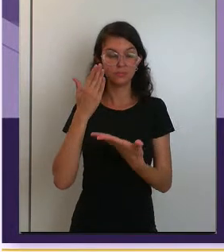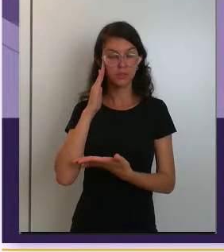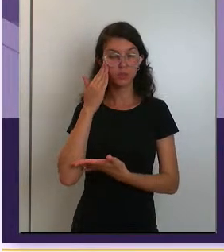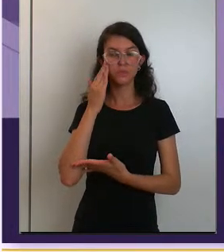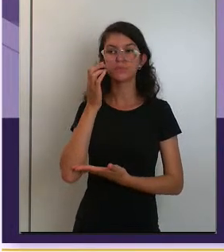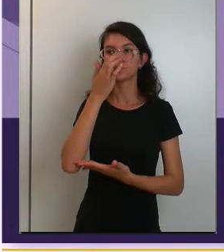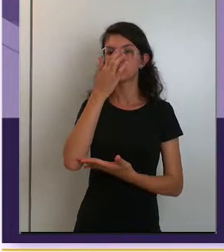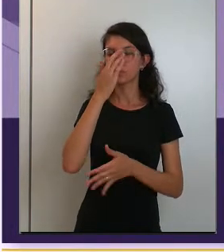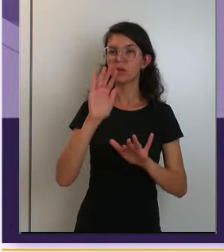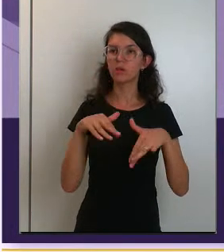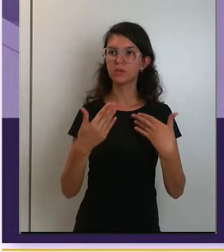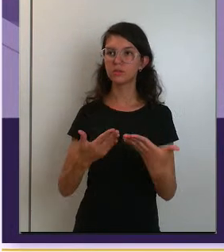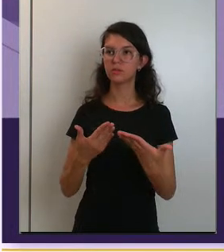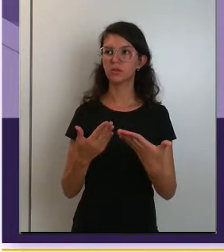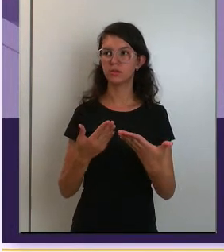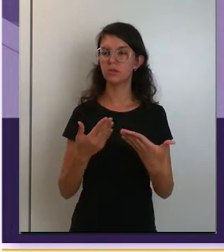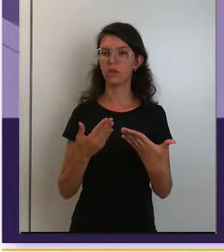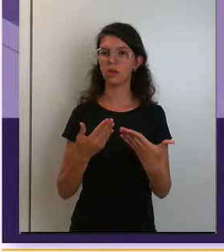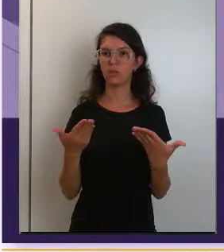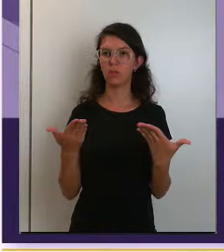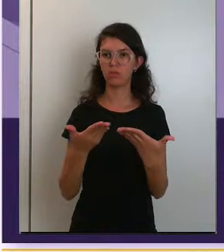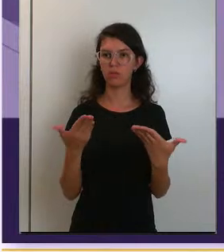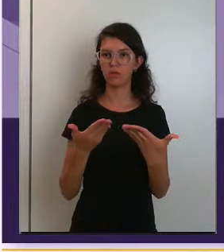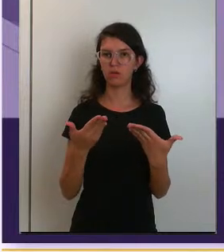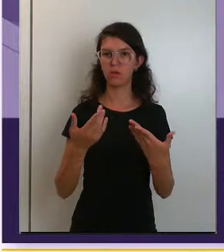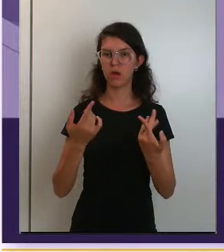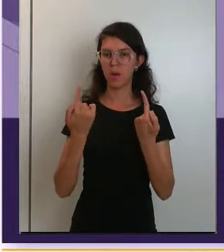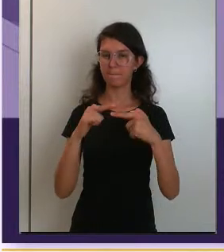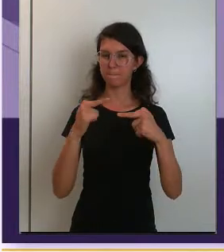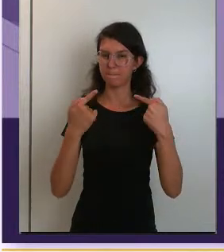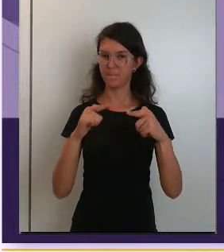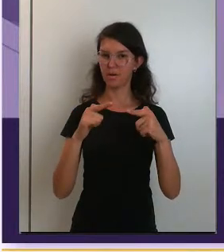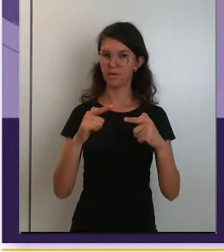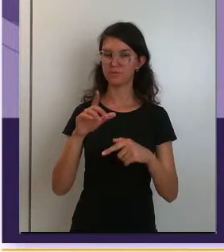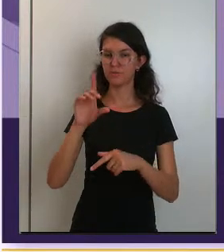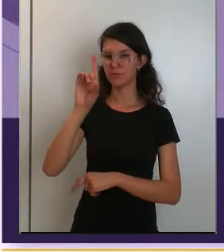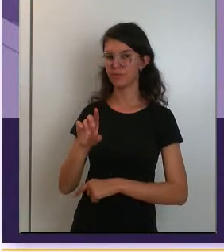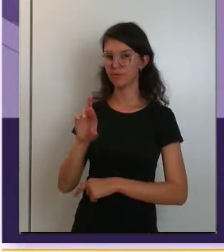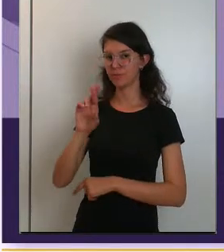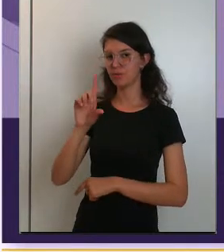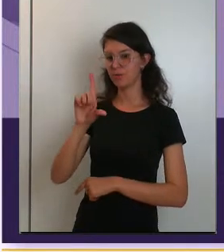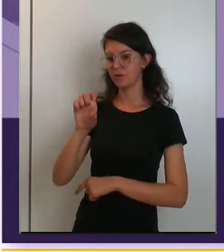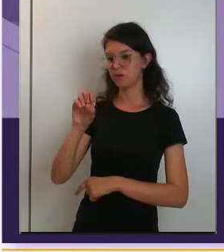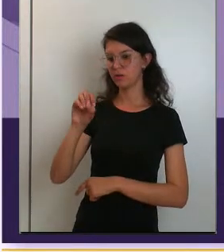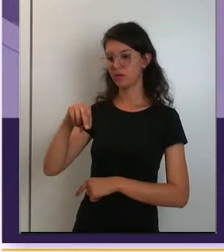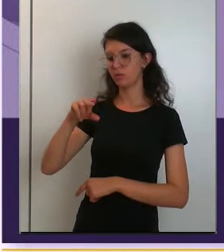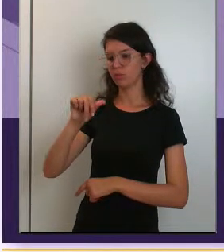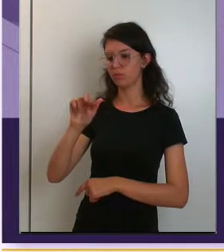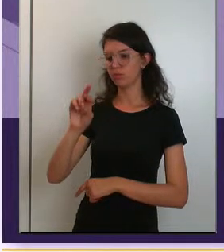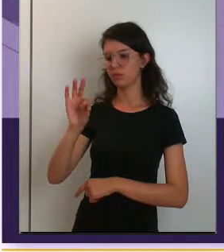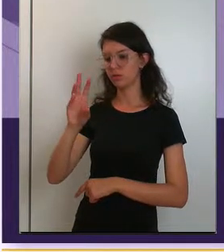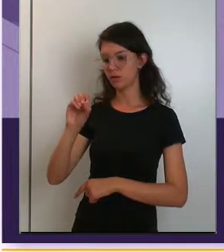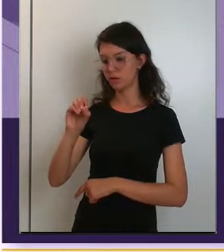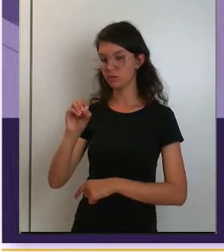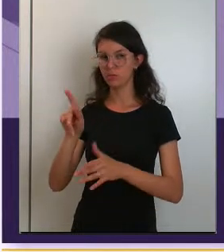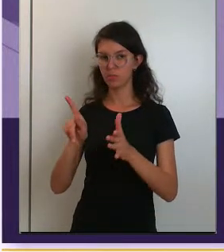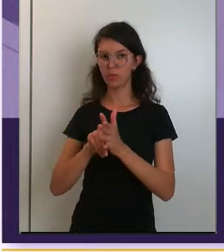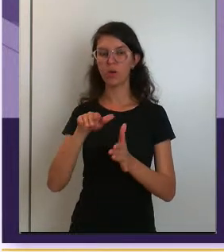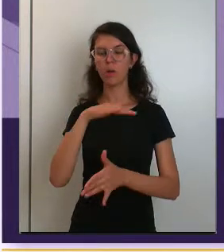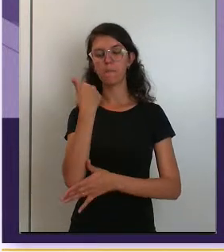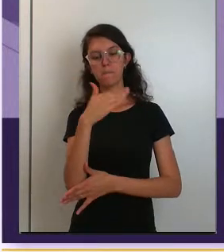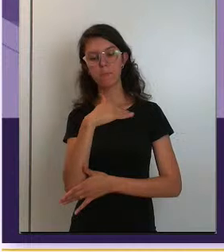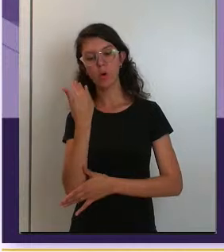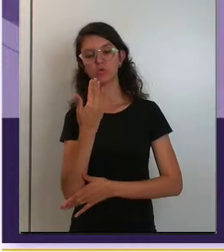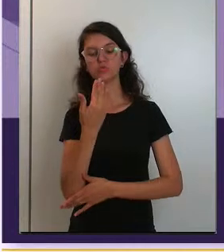E aí, só reagindo um pouco à provocação do Dr. Leonardo em relação às mortes infantis, né,